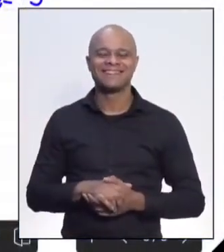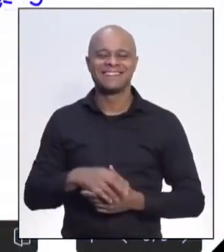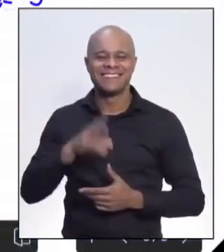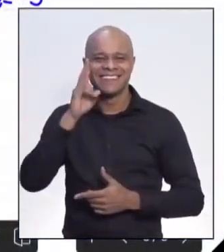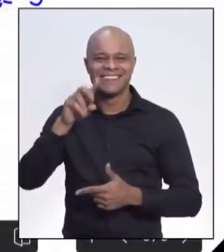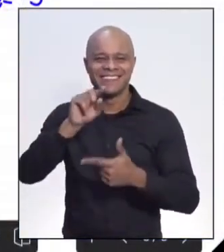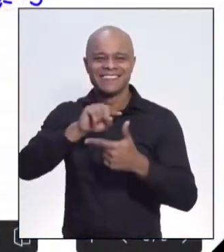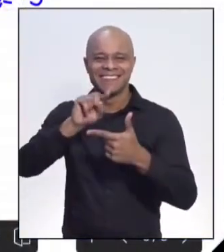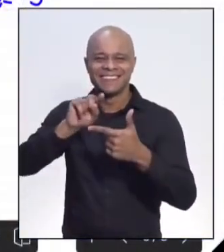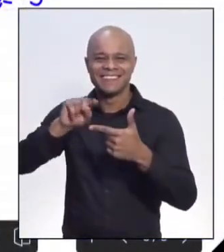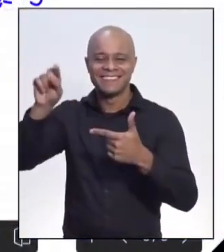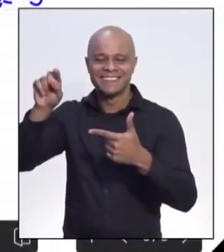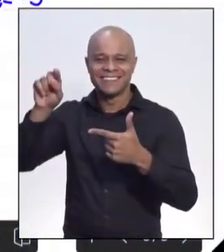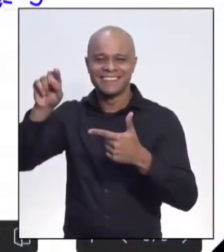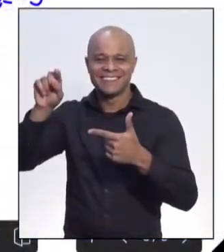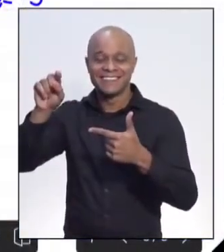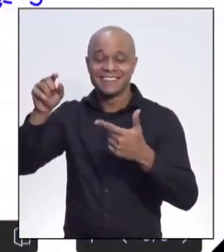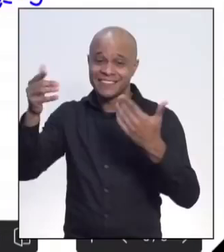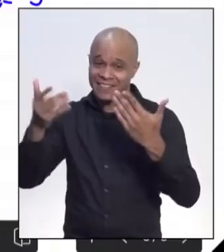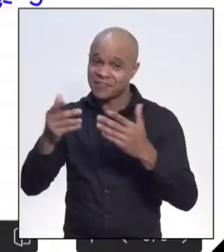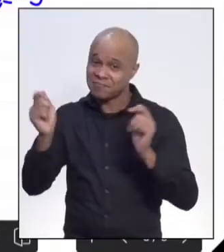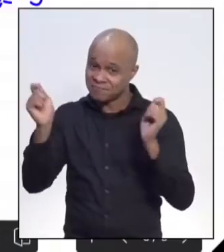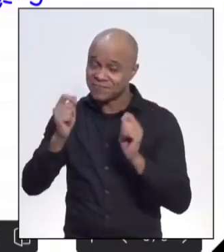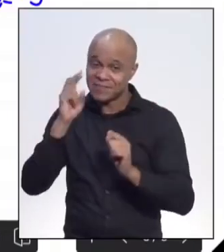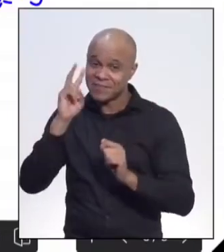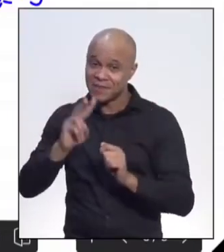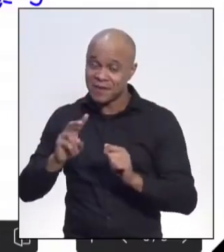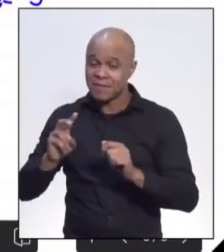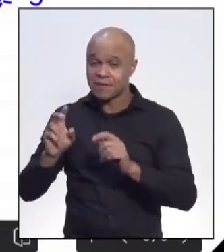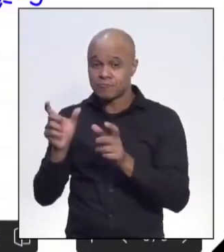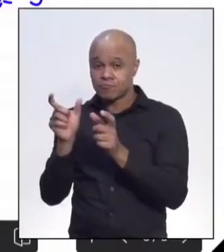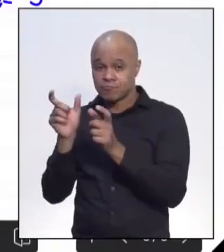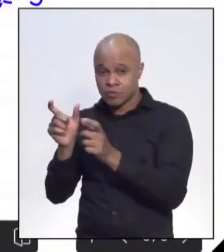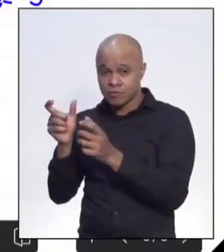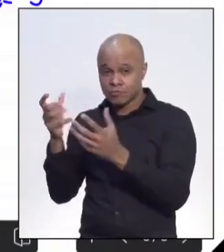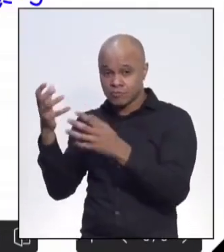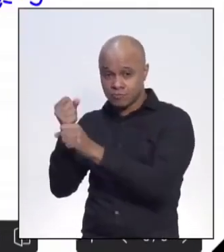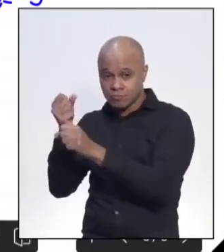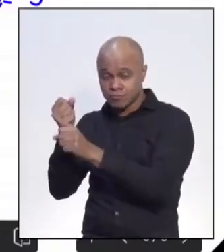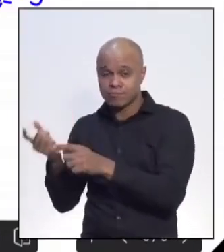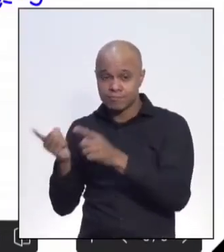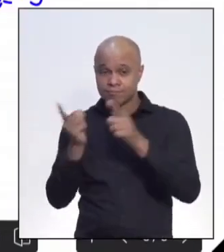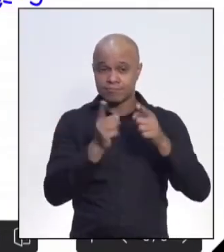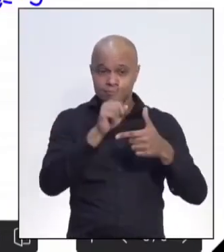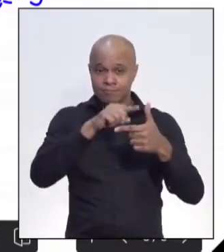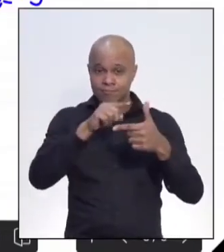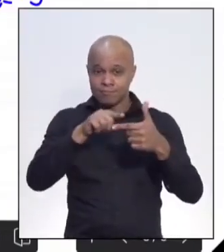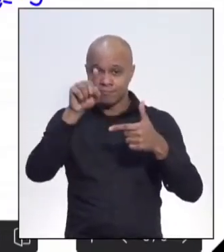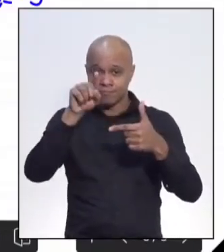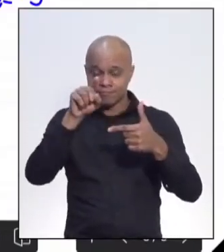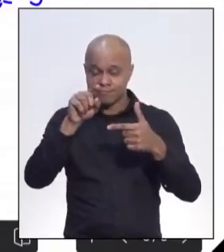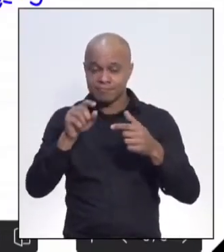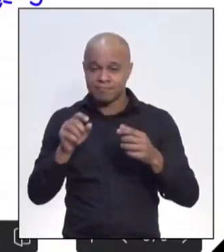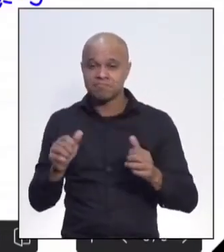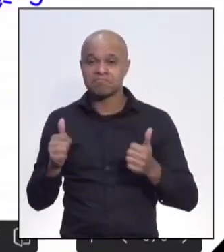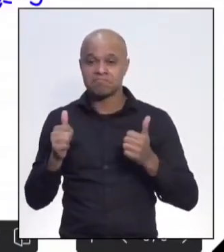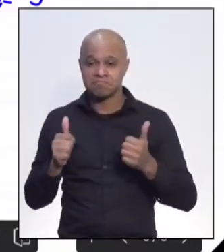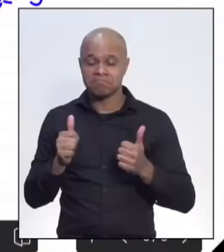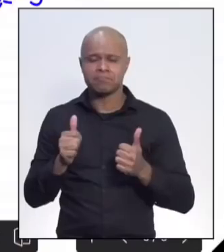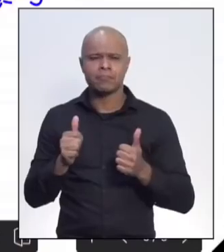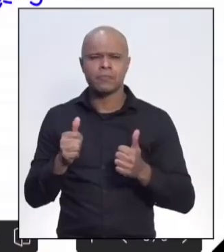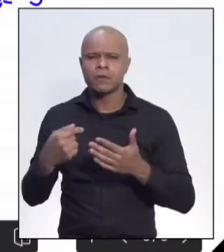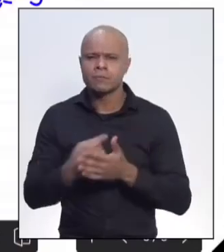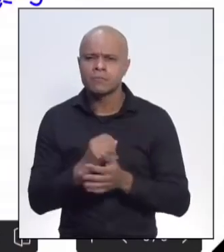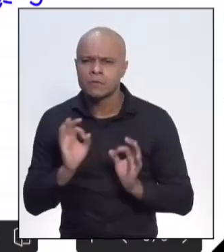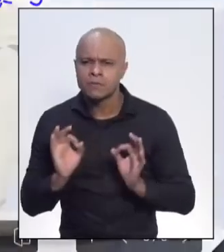mas Não. Agora pelo menos tem um espaço, né, para fazer o cálculo. Ficou legal. Você ia perguntar alguma coisa?